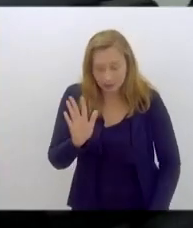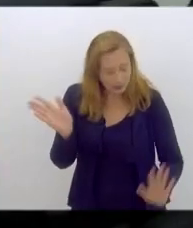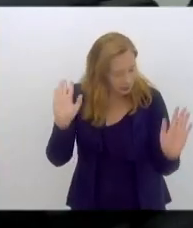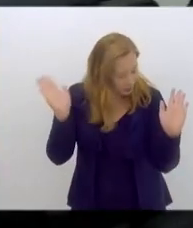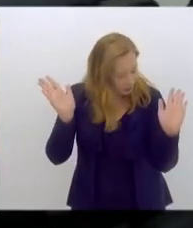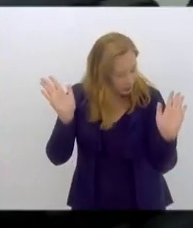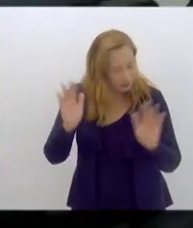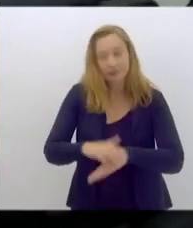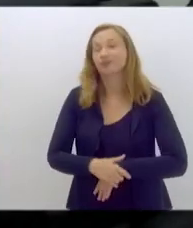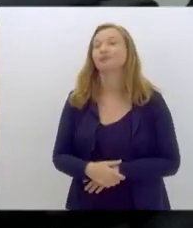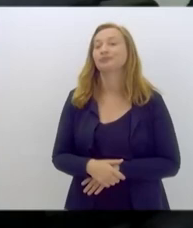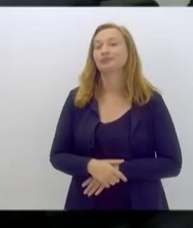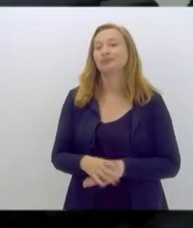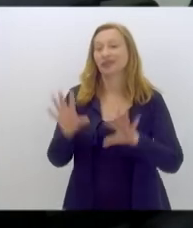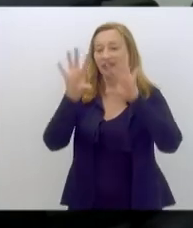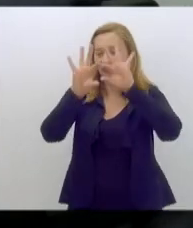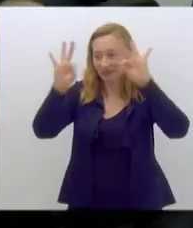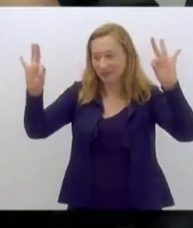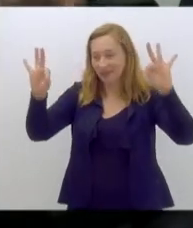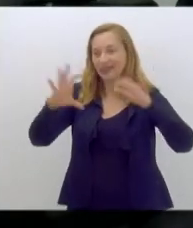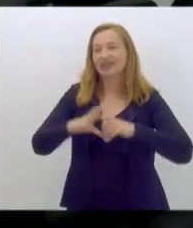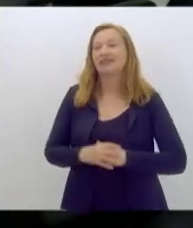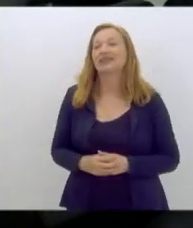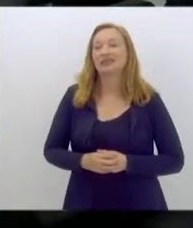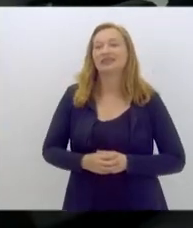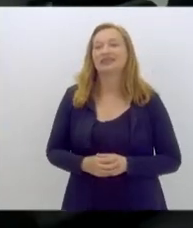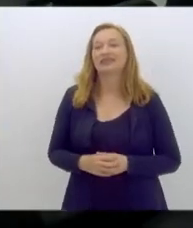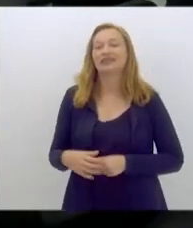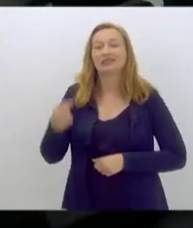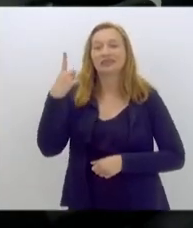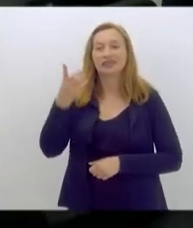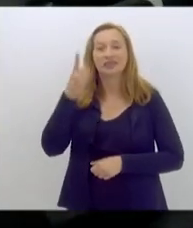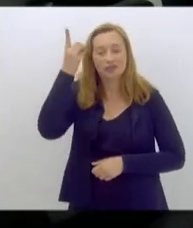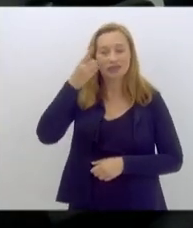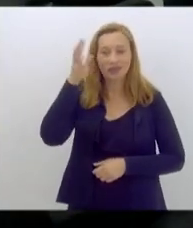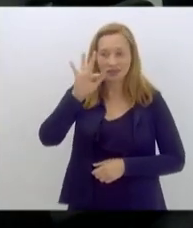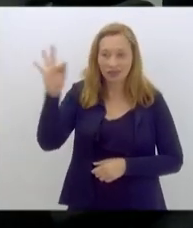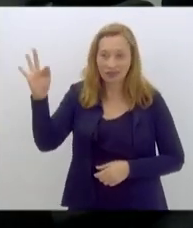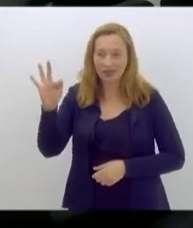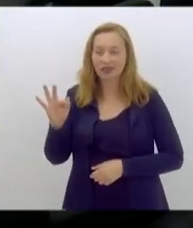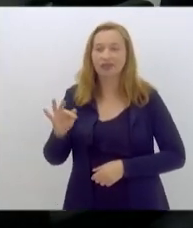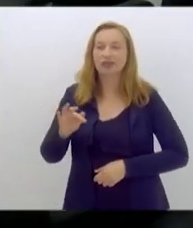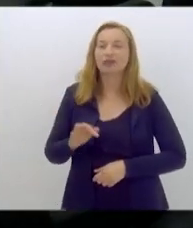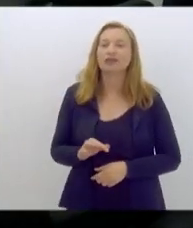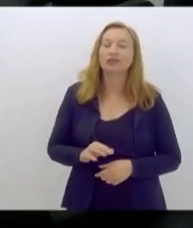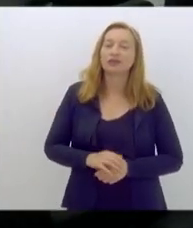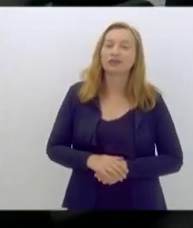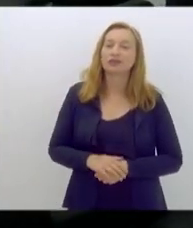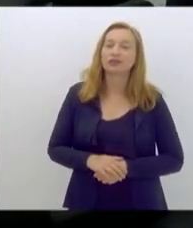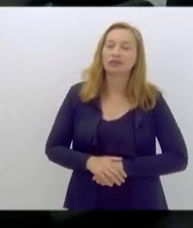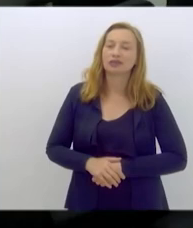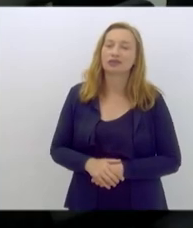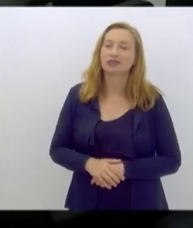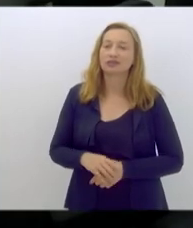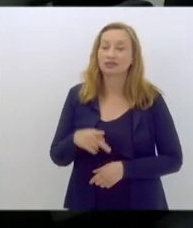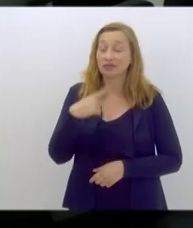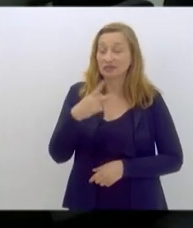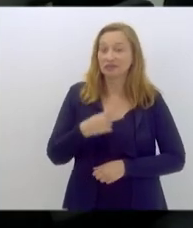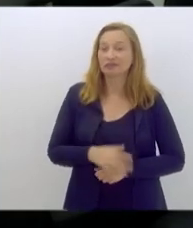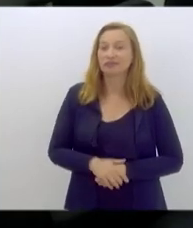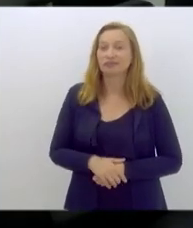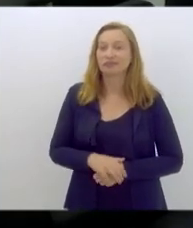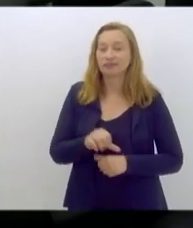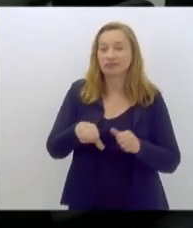tem uma uma frase do ex-deputado Federal Virgílio Guimarães que ele dizia o seguinte que